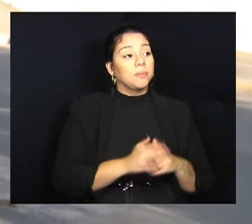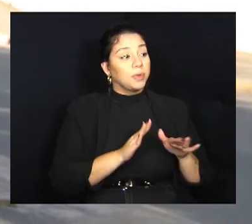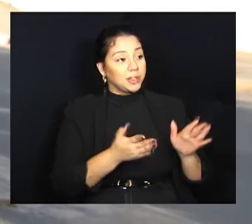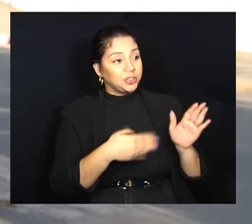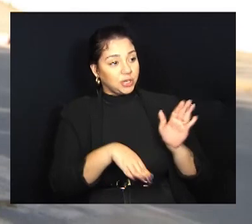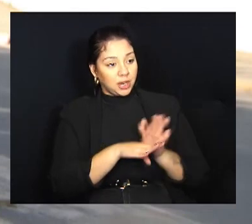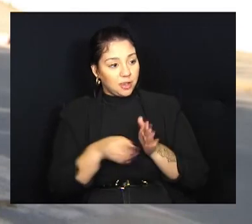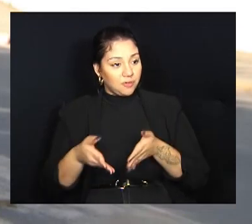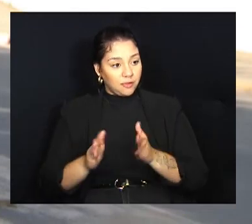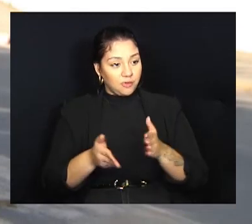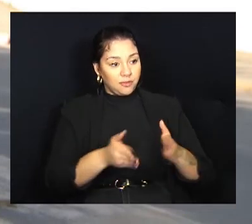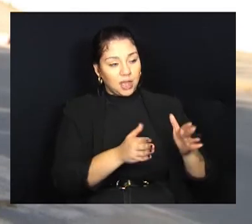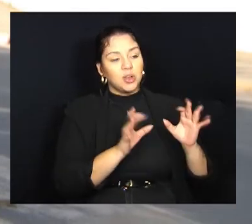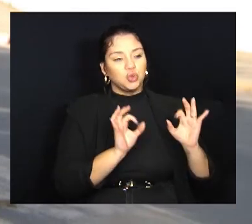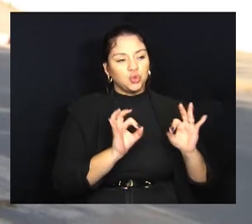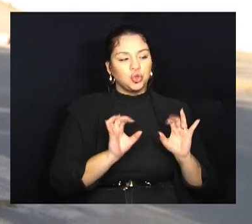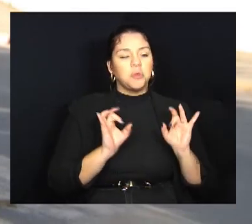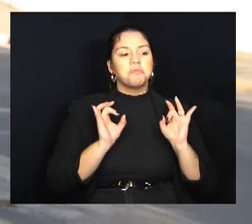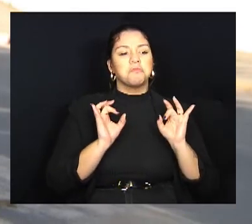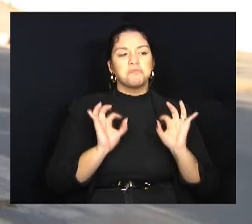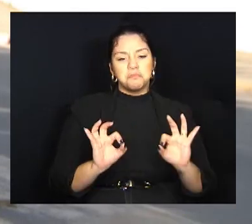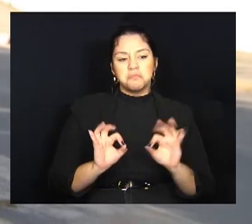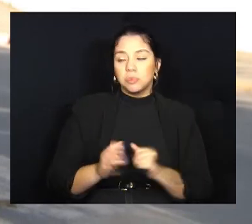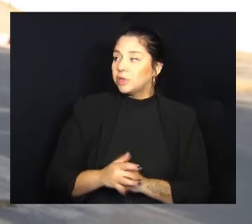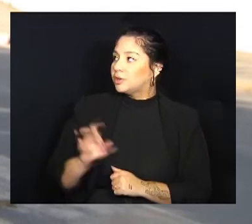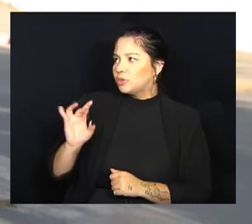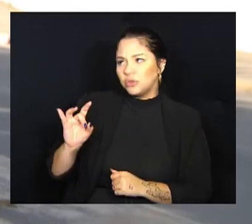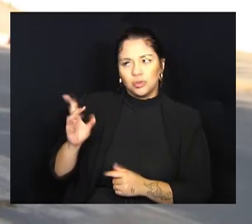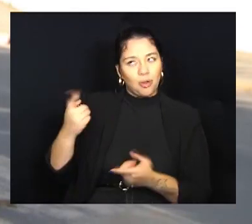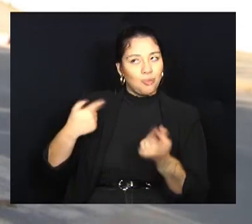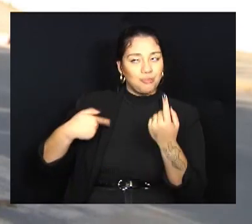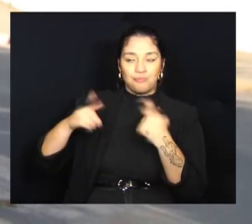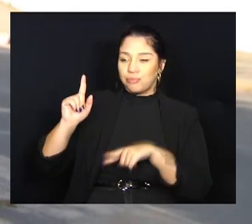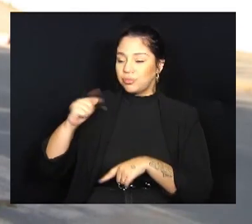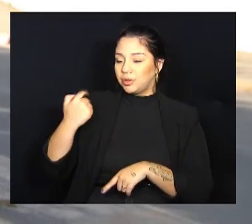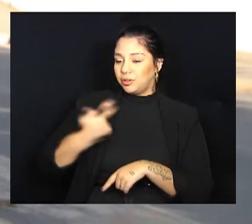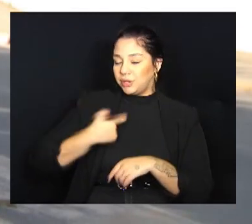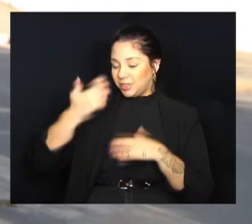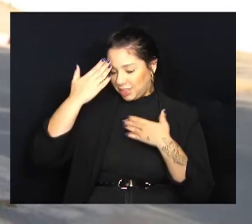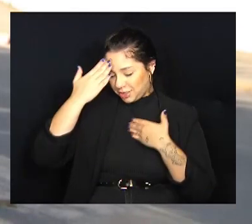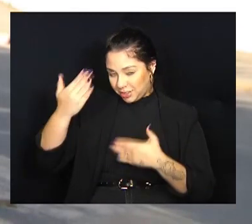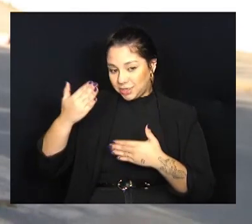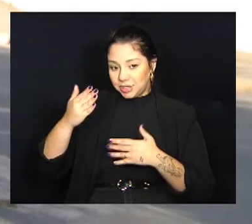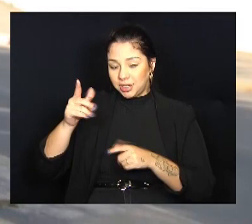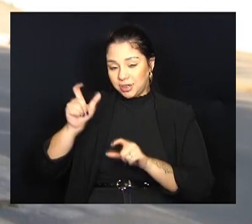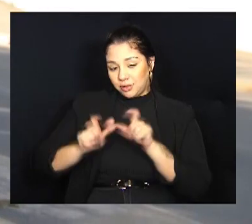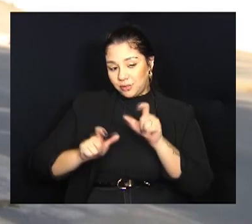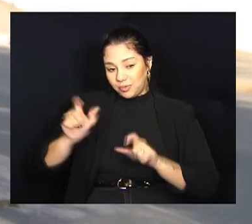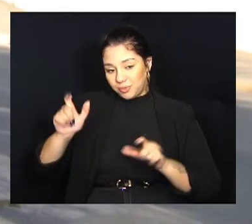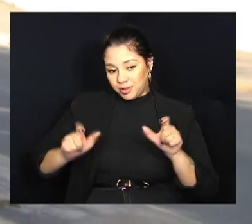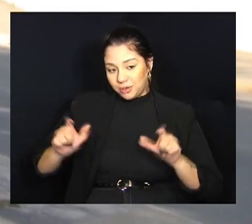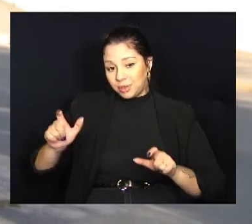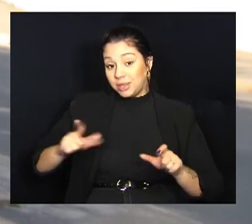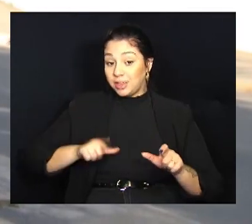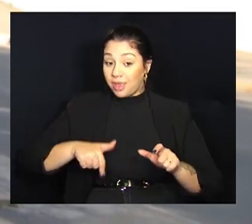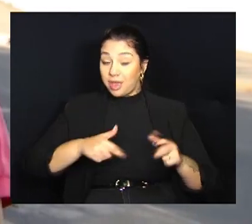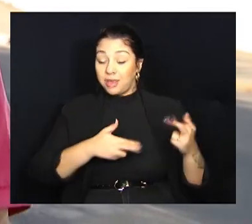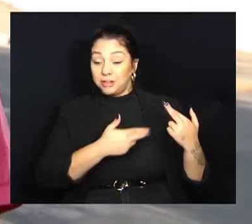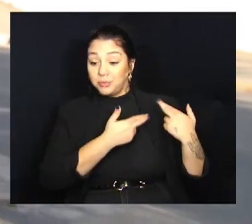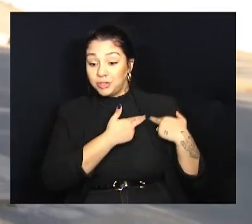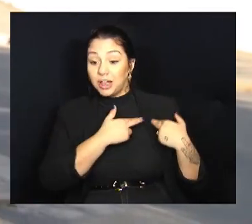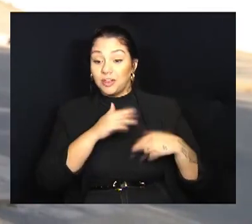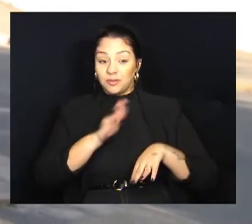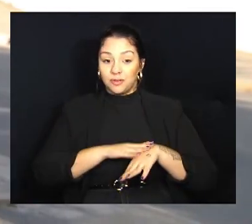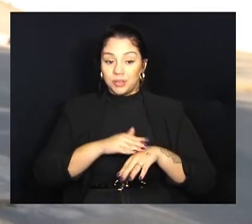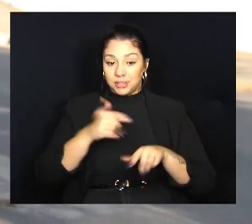só sucesso. Só sucesso, lógico. A gente vai agradecer o pessoal responsável que vai fazer esse